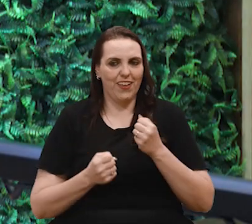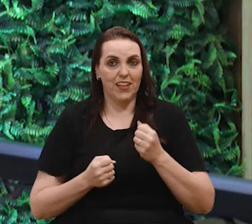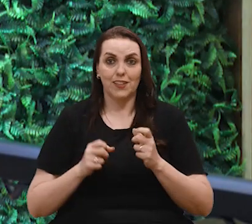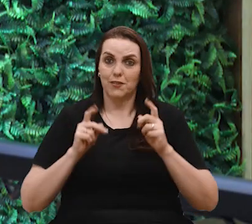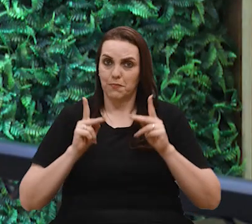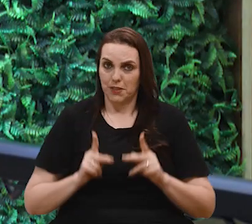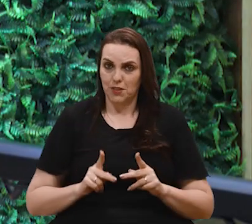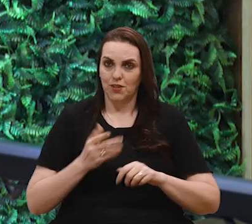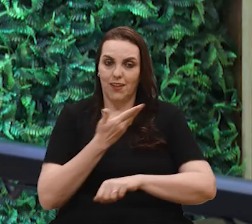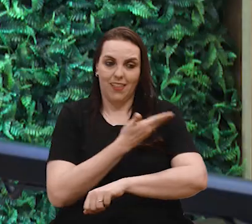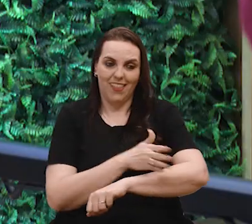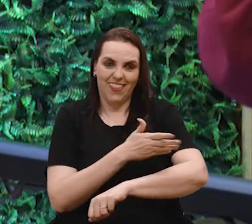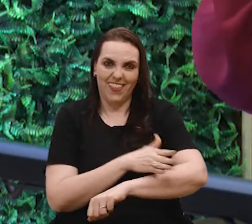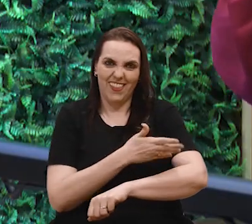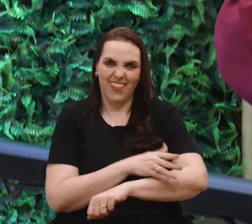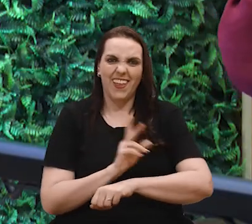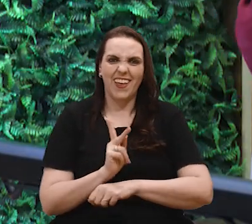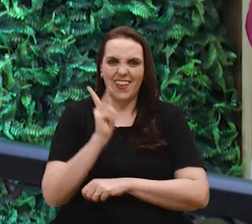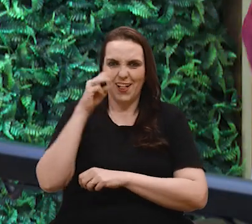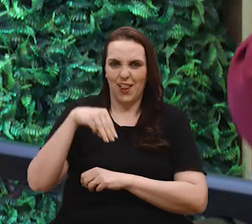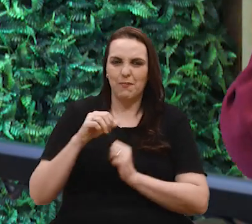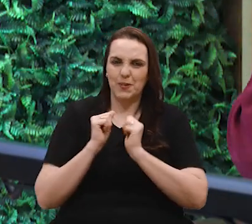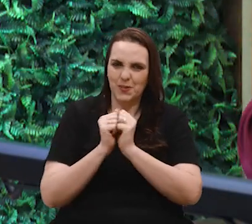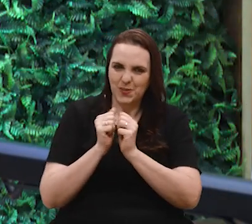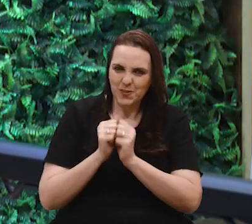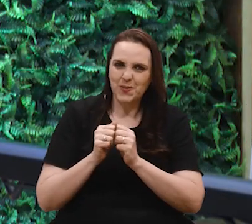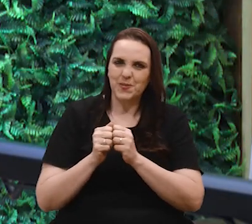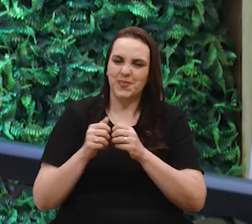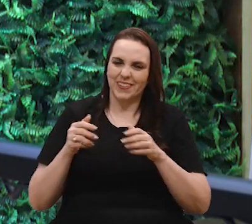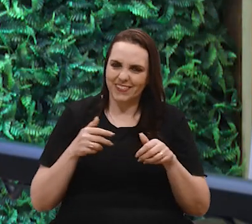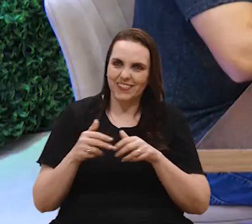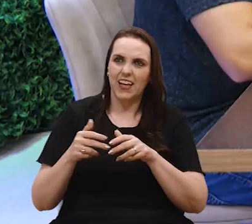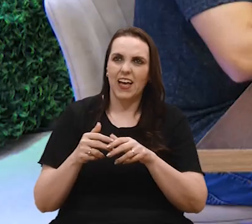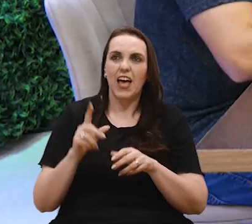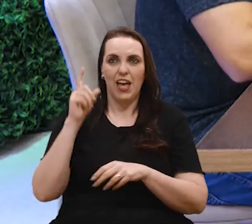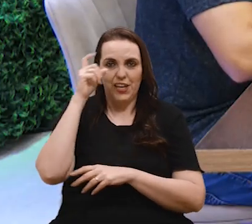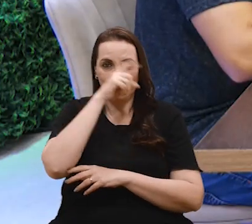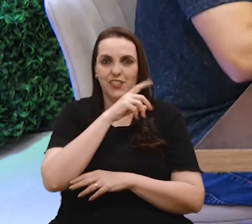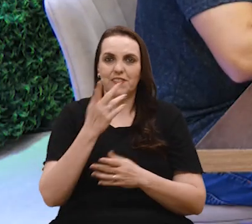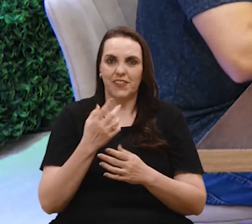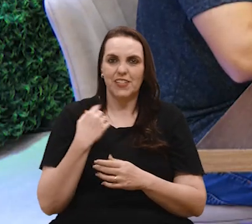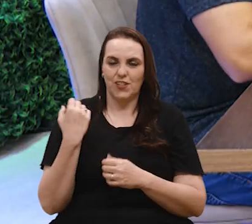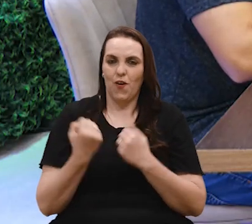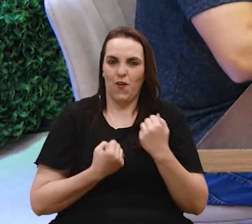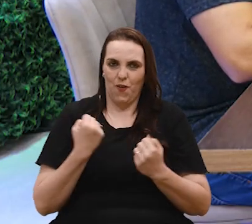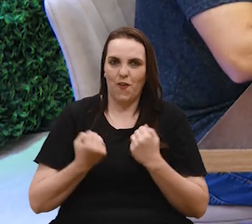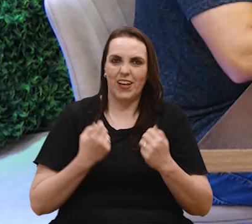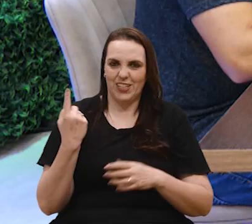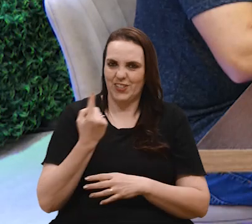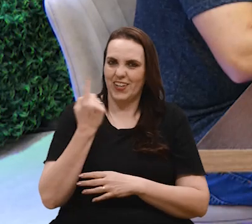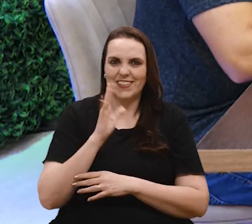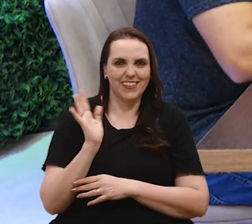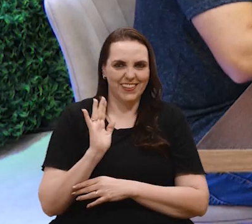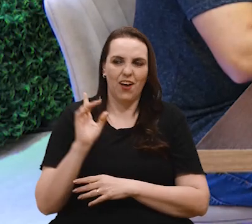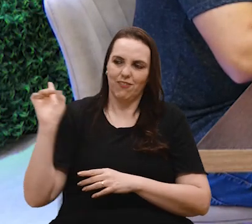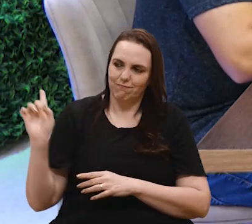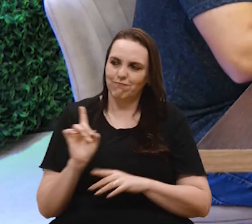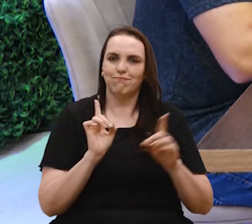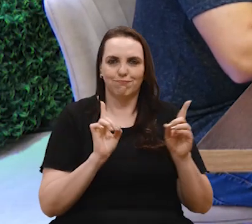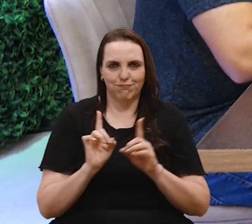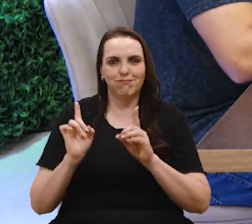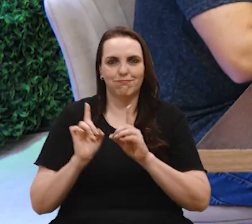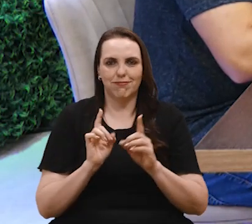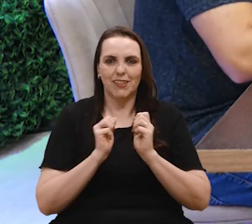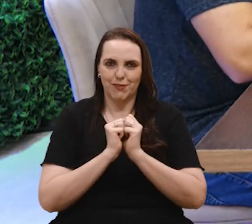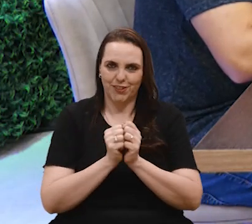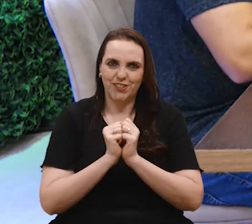pessoas treinando ali, fazem alguns quilômetros para acompanhar. É difícil o dia que eu não corro sozinho também, é bem legal. É isso, vai bem dando bacana. um gás, né? Para as